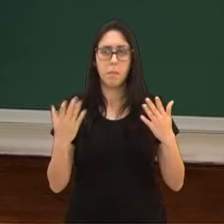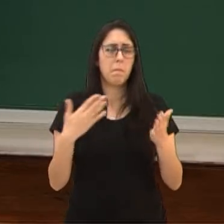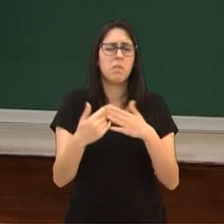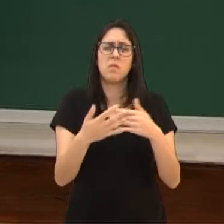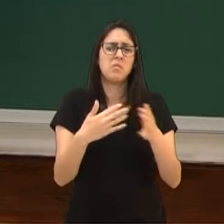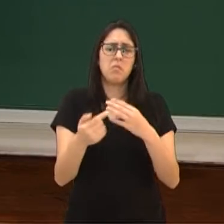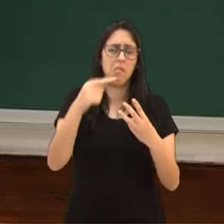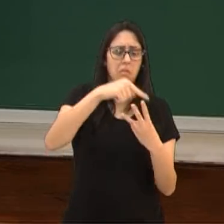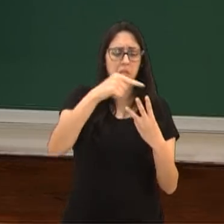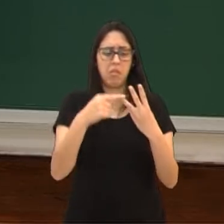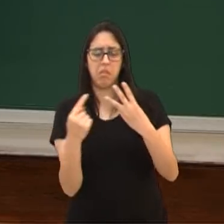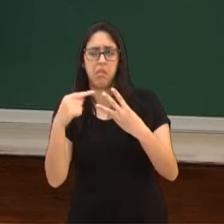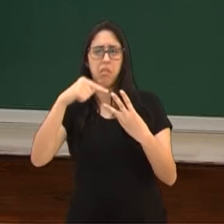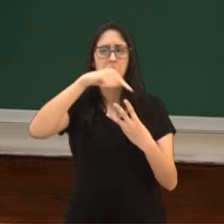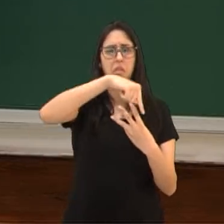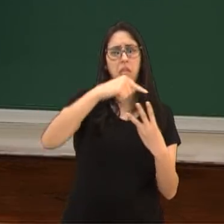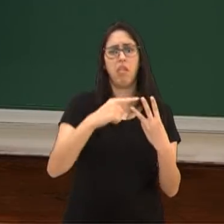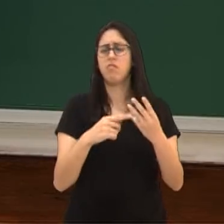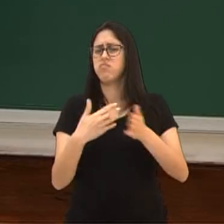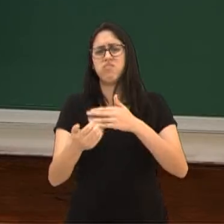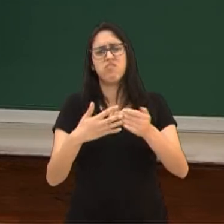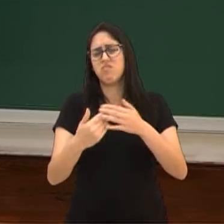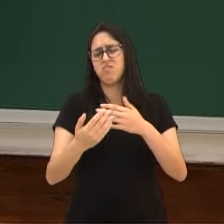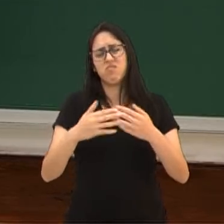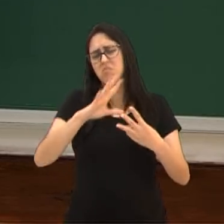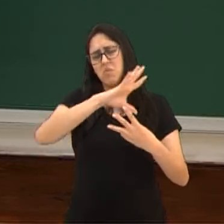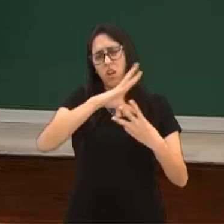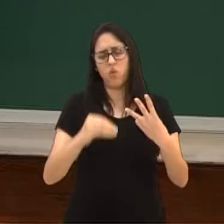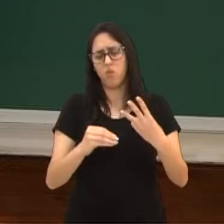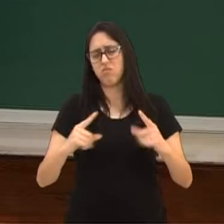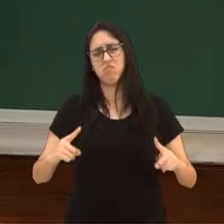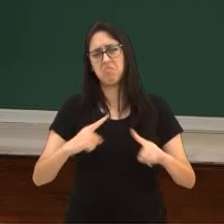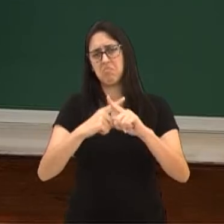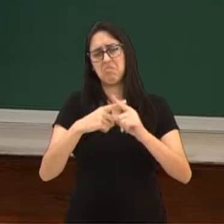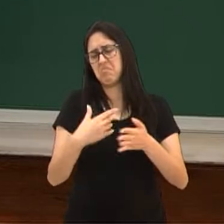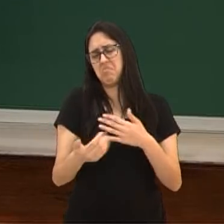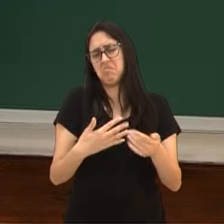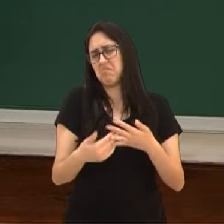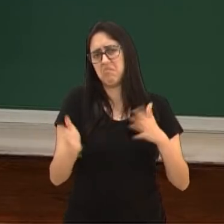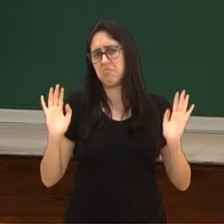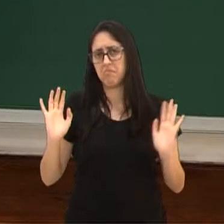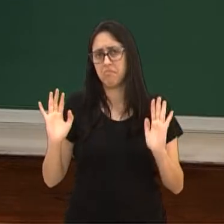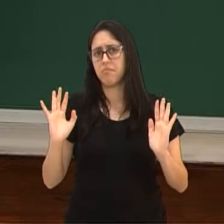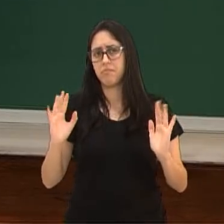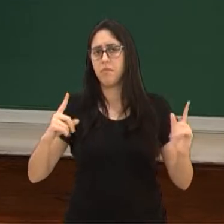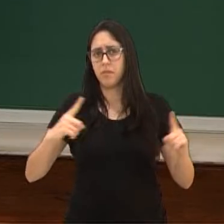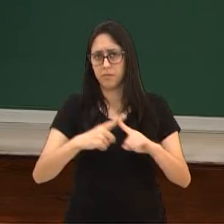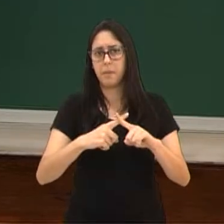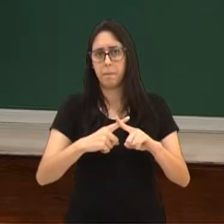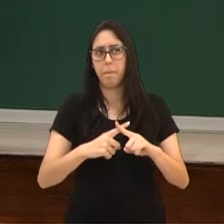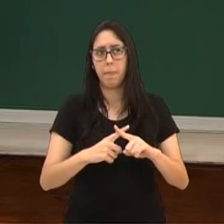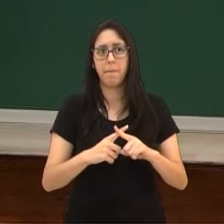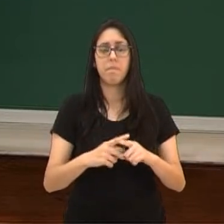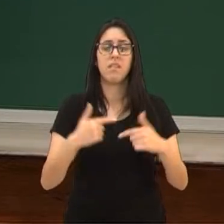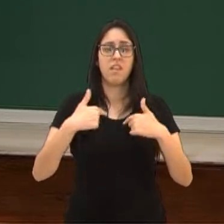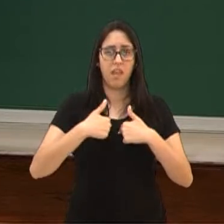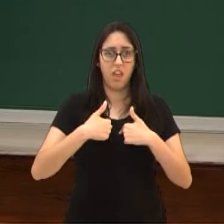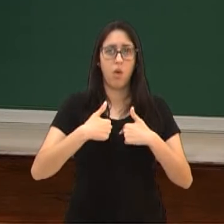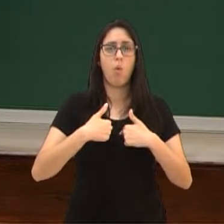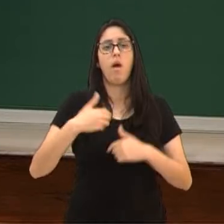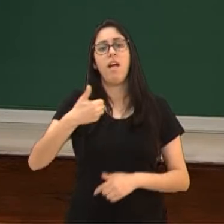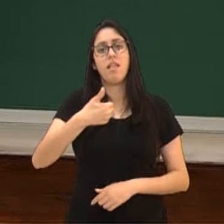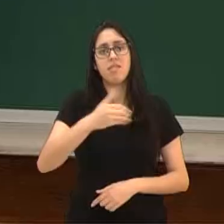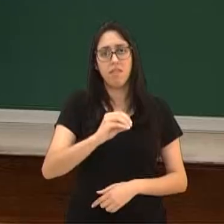interessa a ordem não vai alterar no resultado. Então, tanto faz a ordem que você multiplique, tá bom? A professora multiplicou